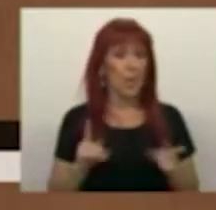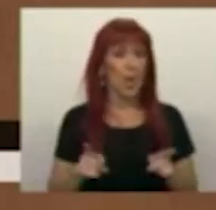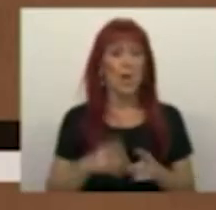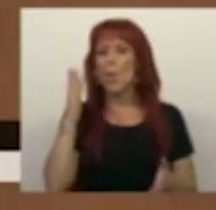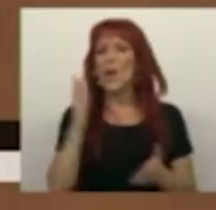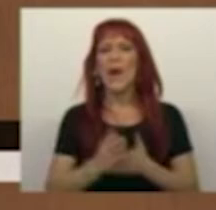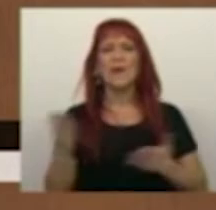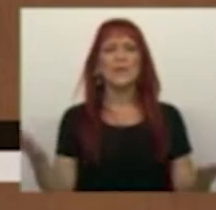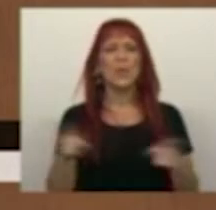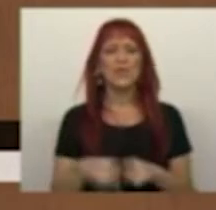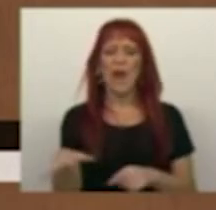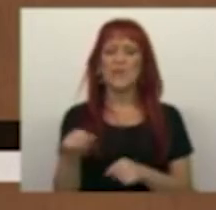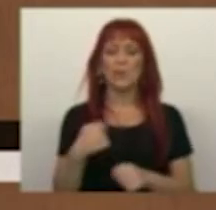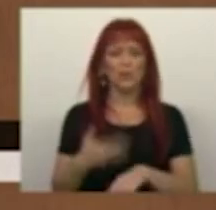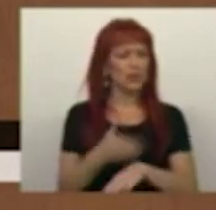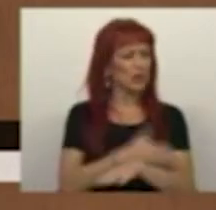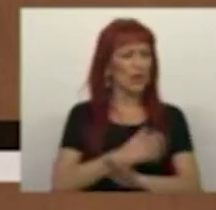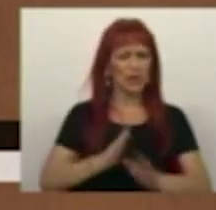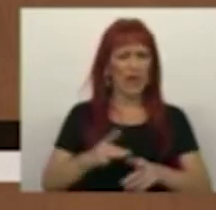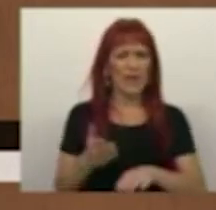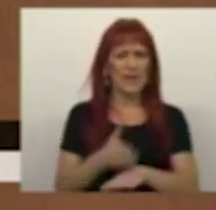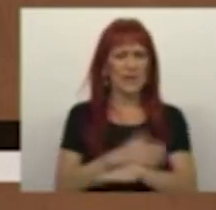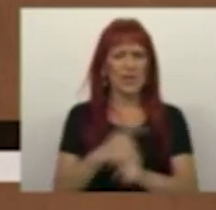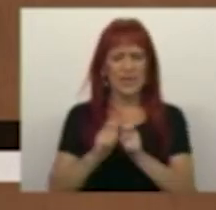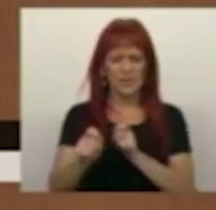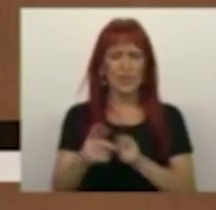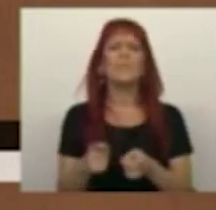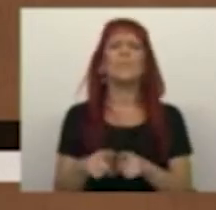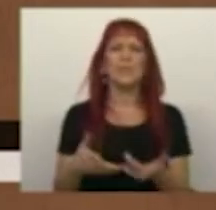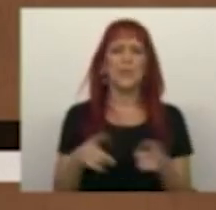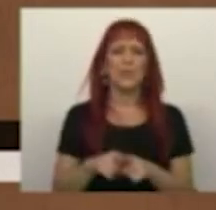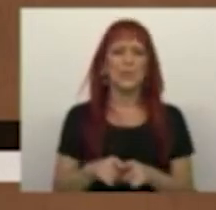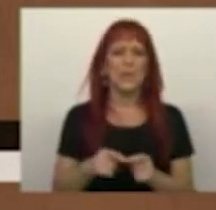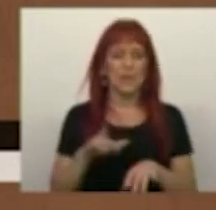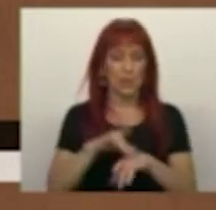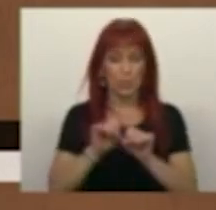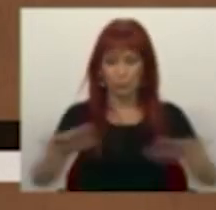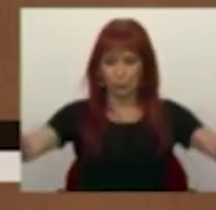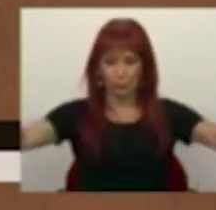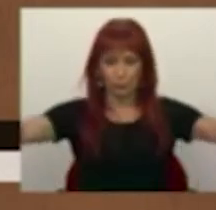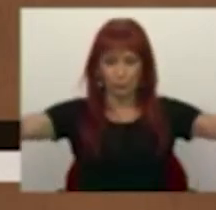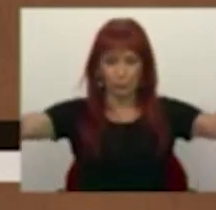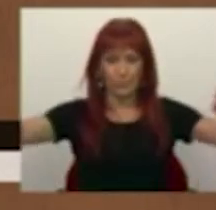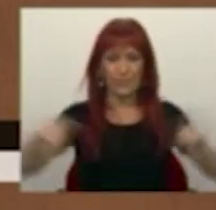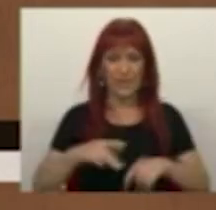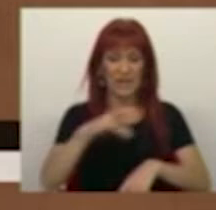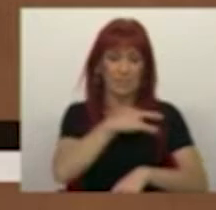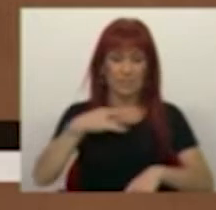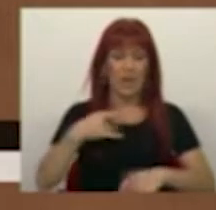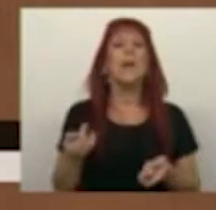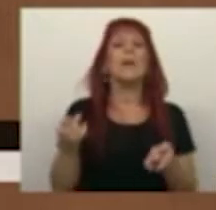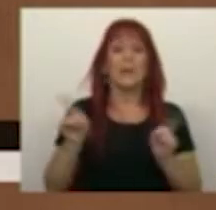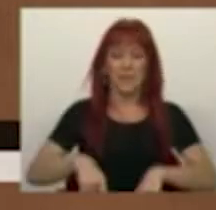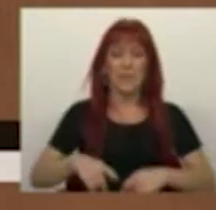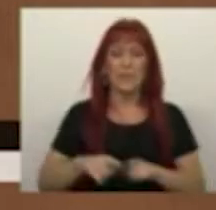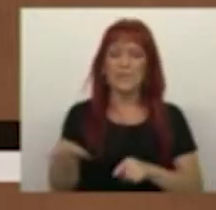ser não só a situação que já tínhamos anteriormente definida com epidemiologia e clínica, mas